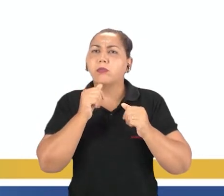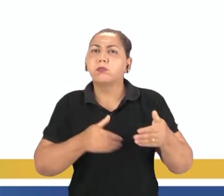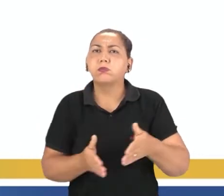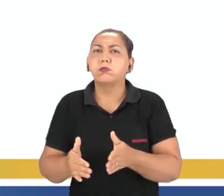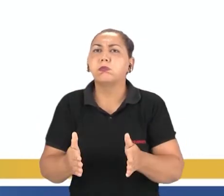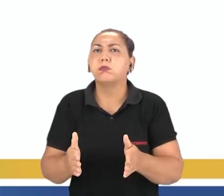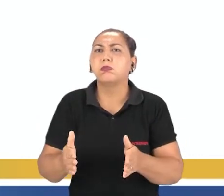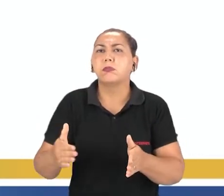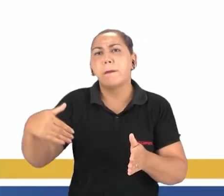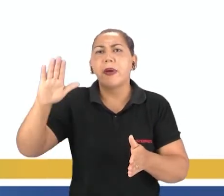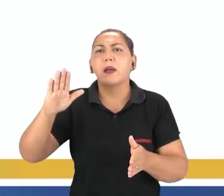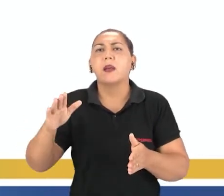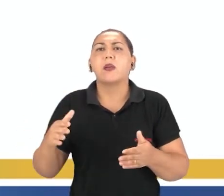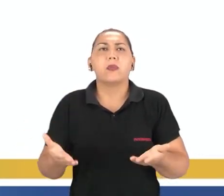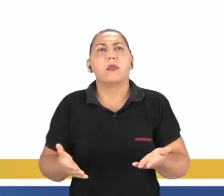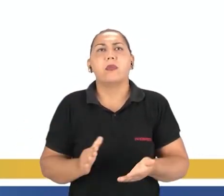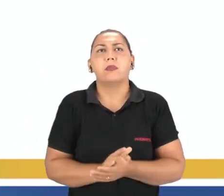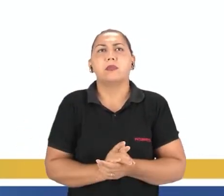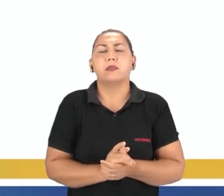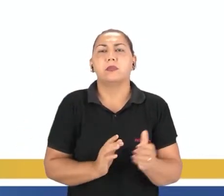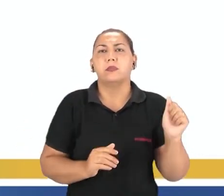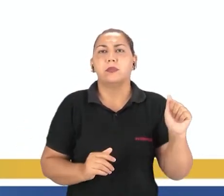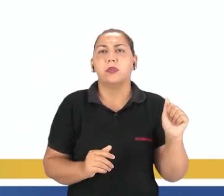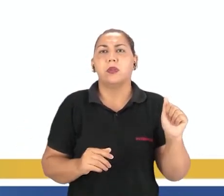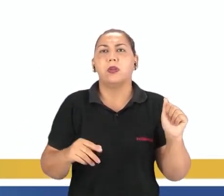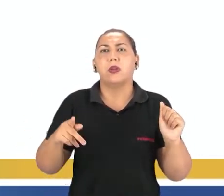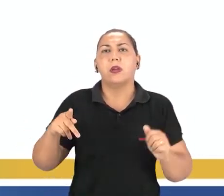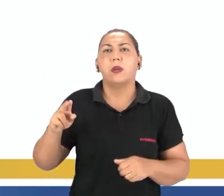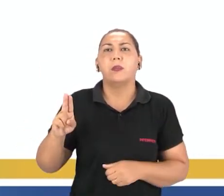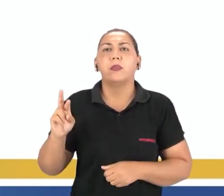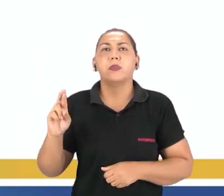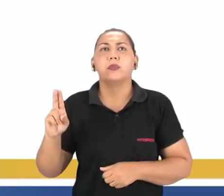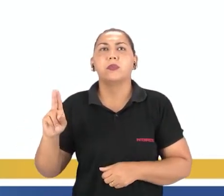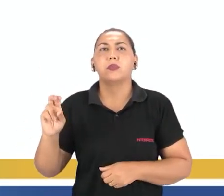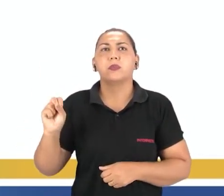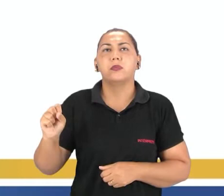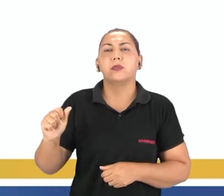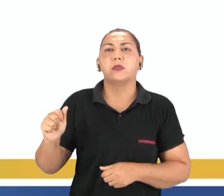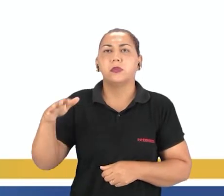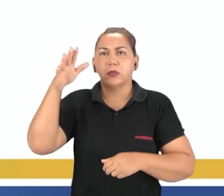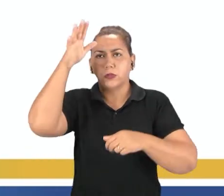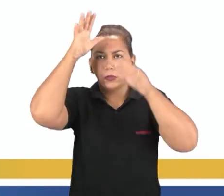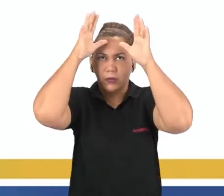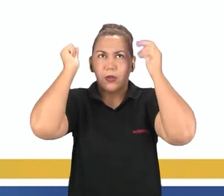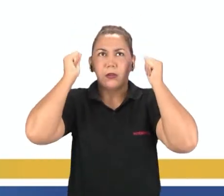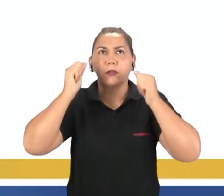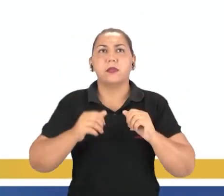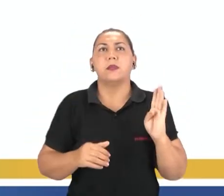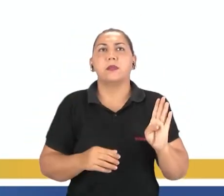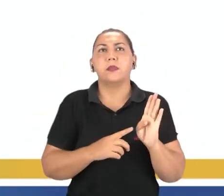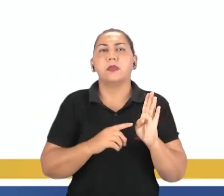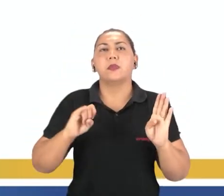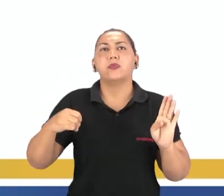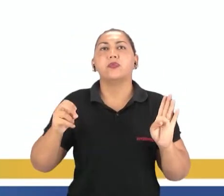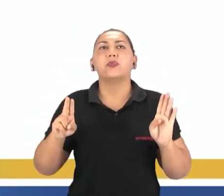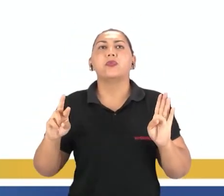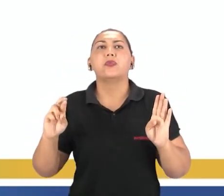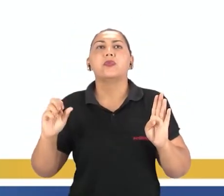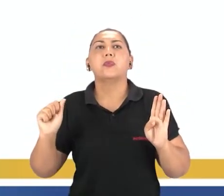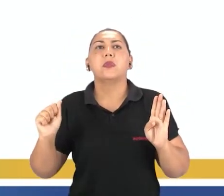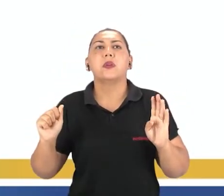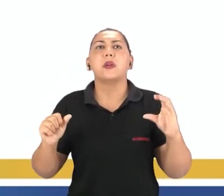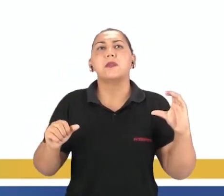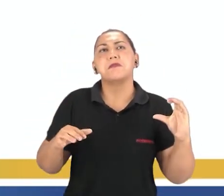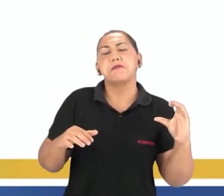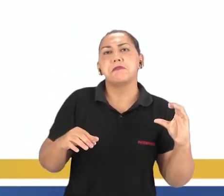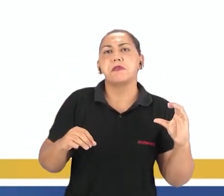Acre. B, Juruá e Acre. C, Juruá e Purus. Ou letra D, Purus e Chapuri. Então,